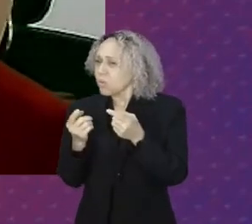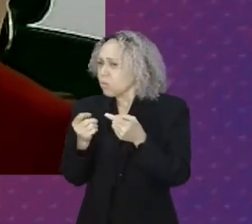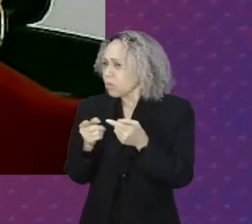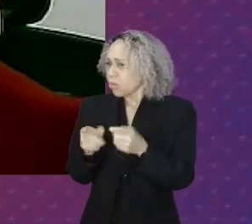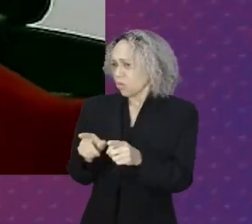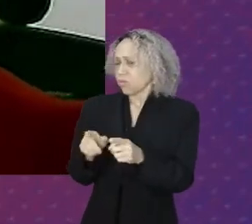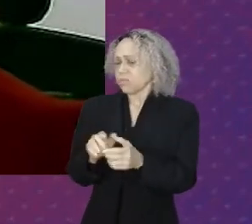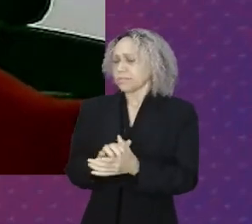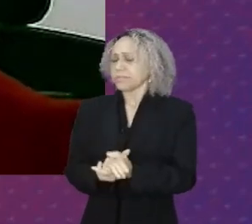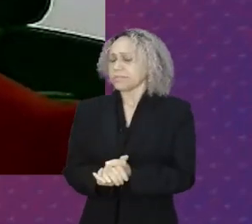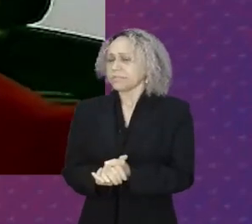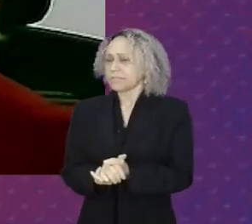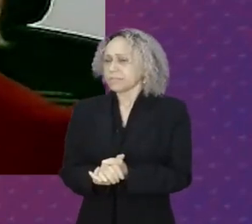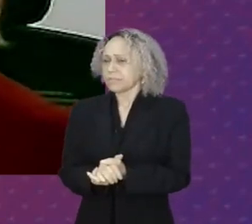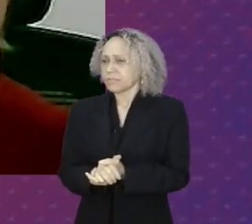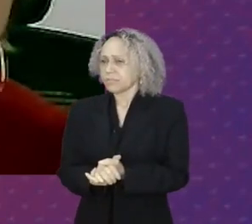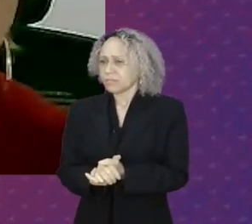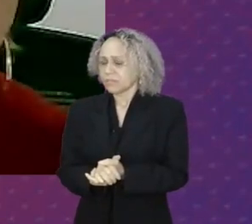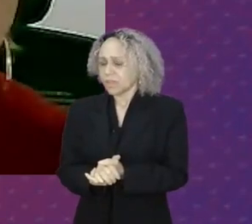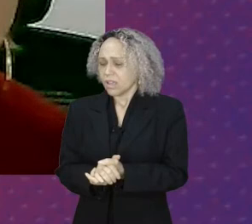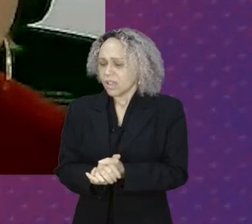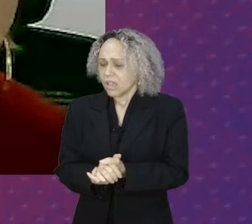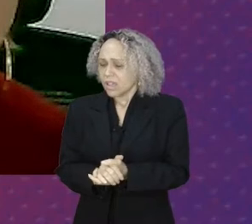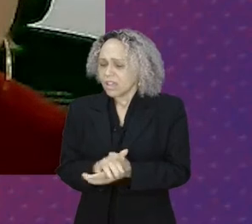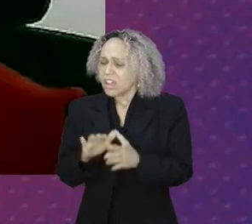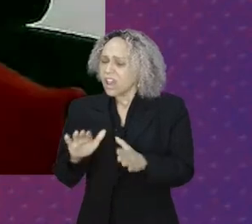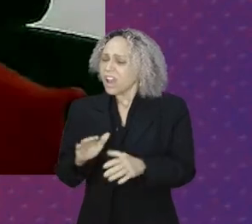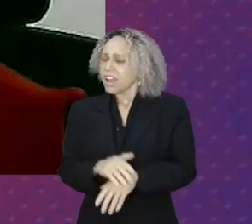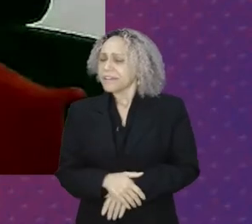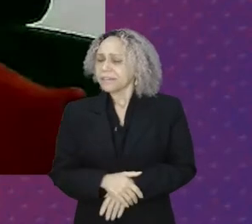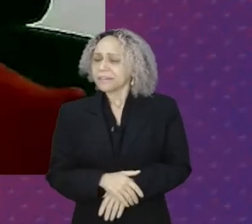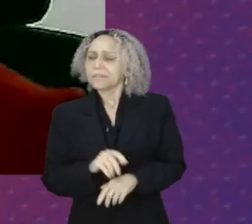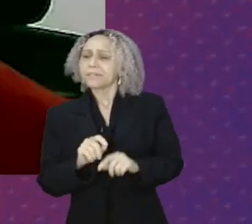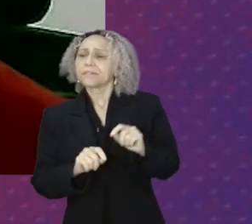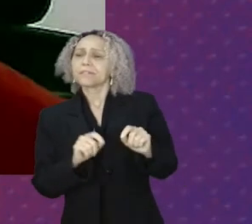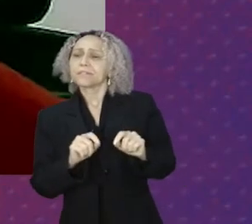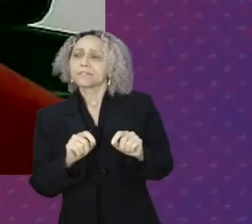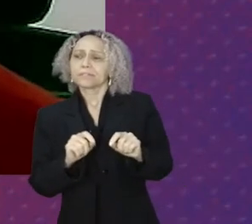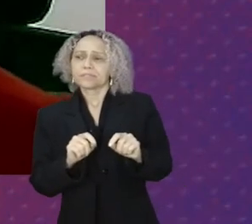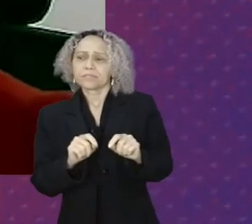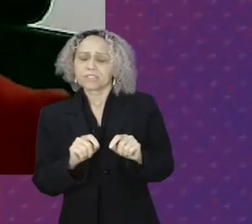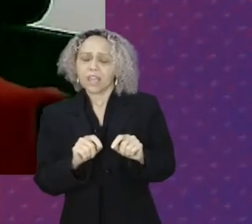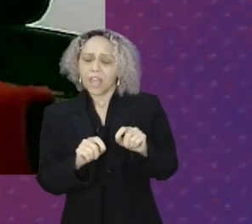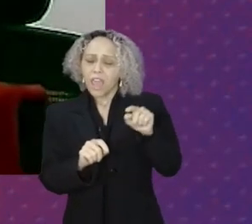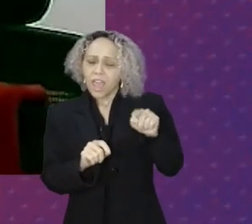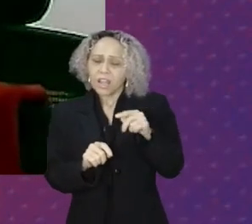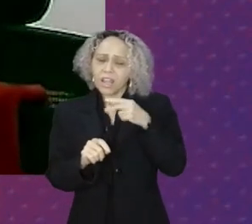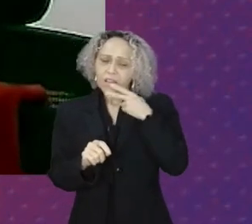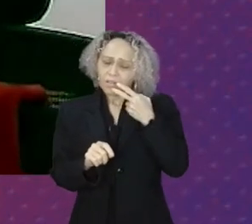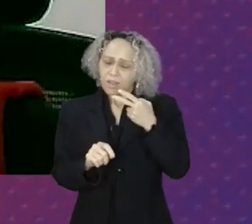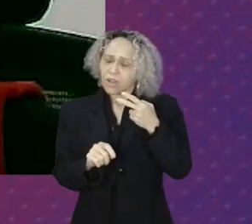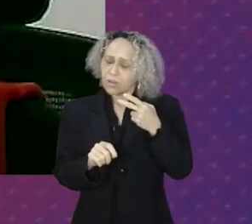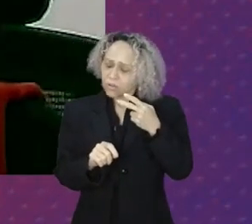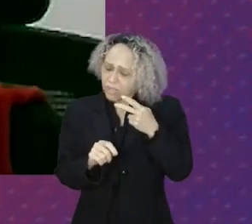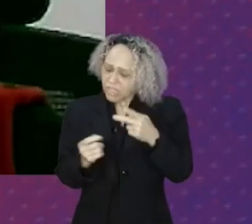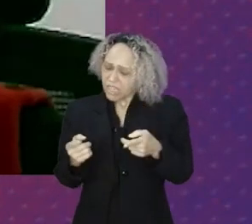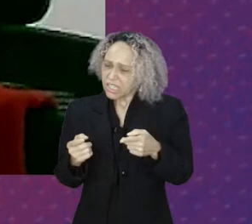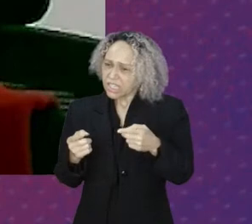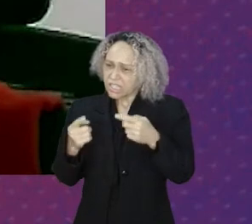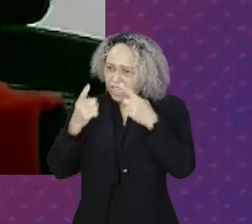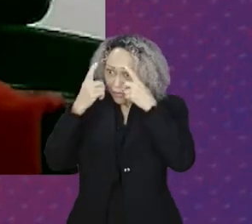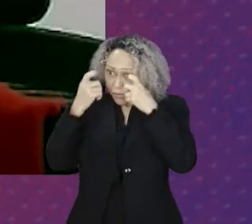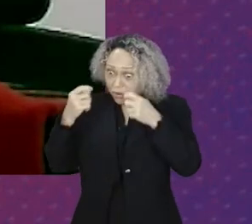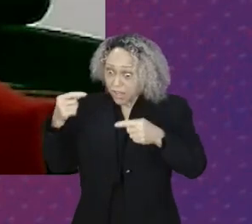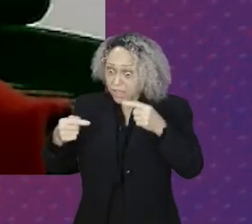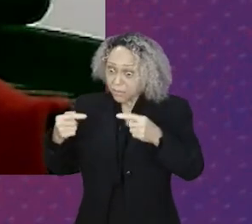não havia crime de violência política naquele ato, mas sim algo que estava previsto no